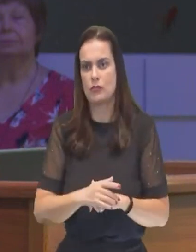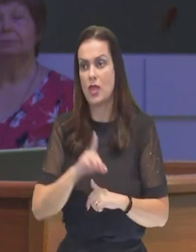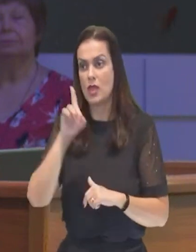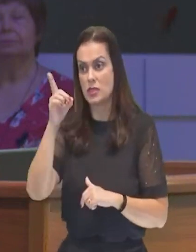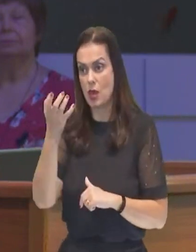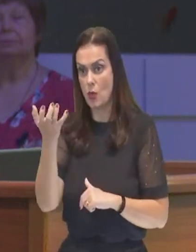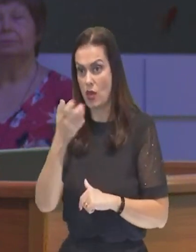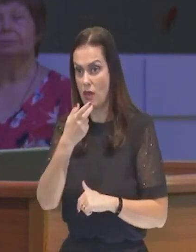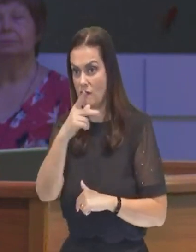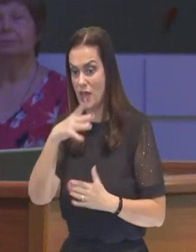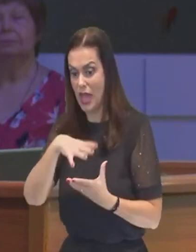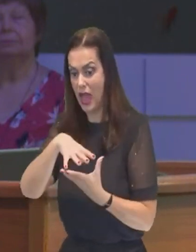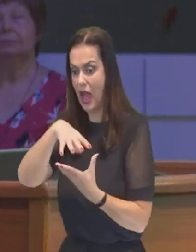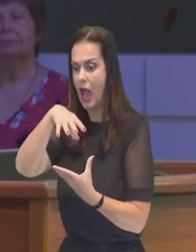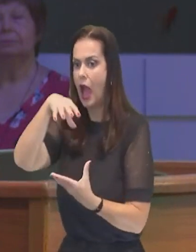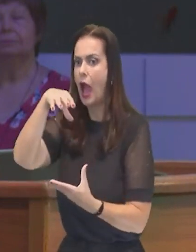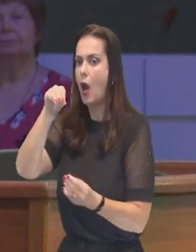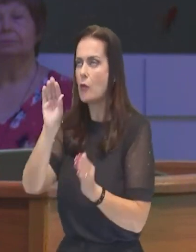rico insensato.